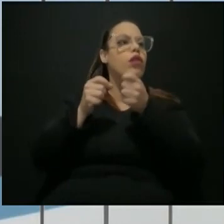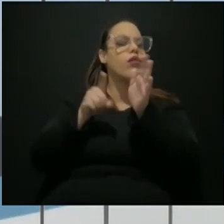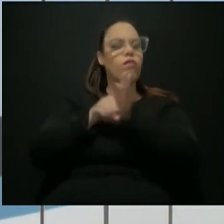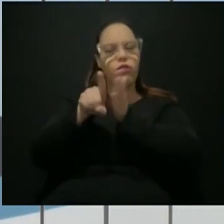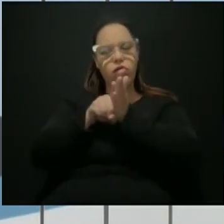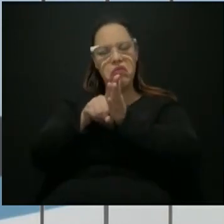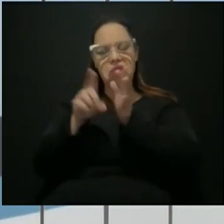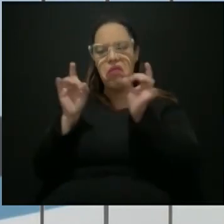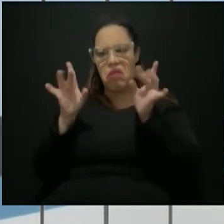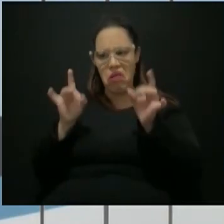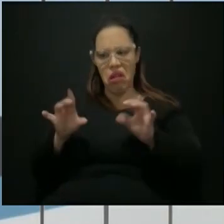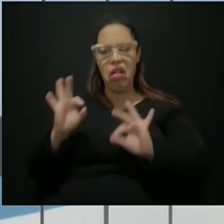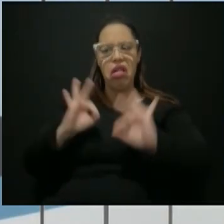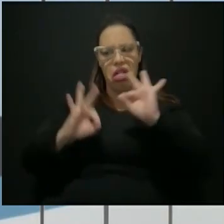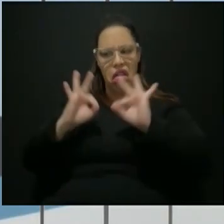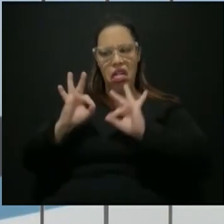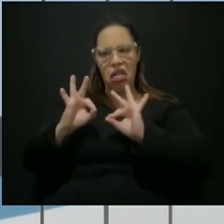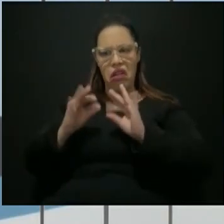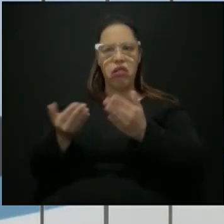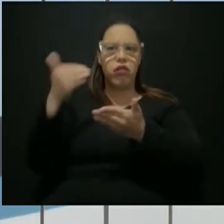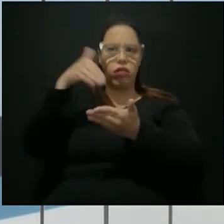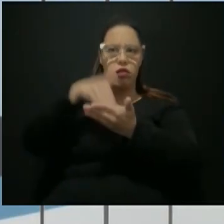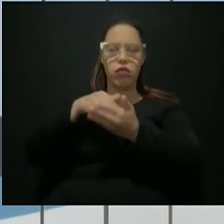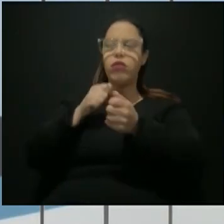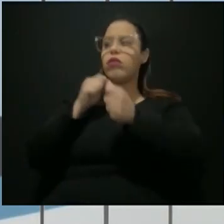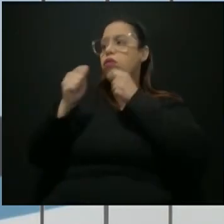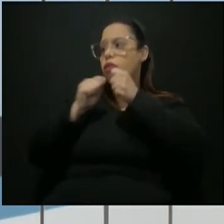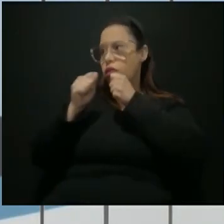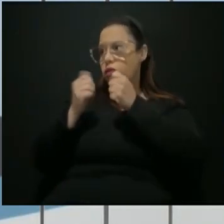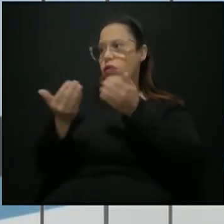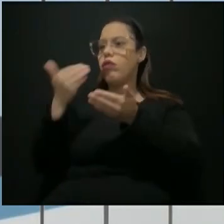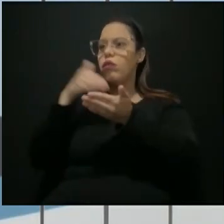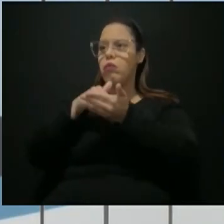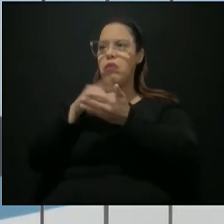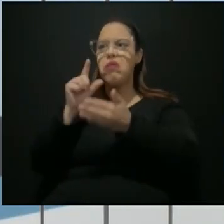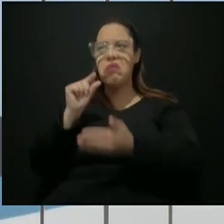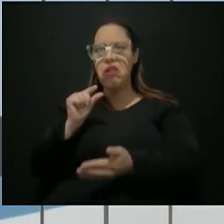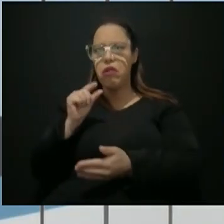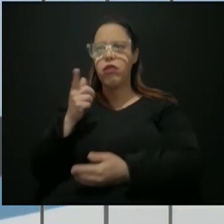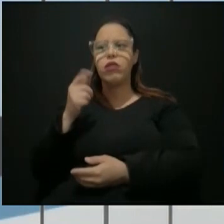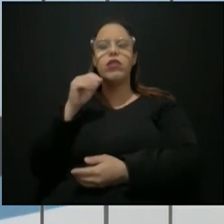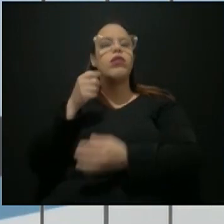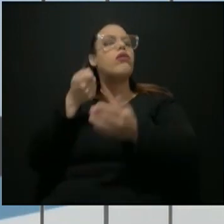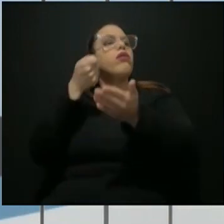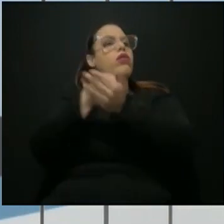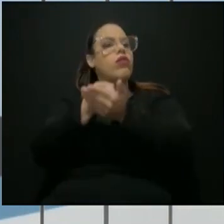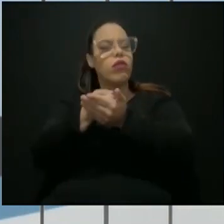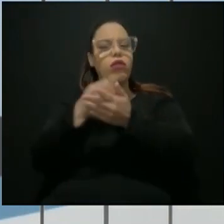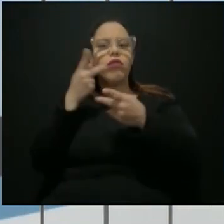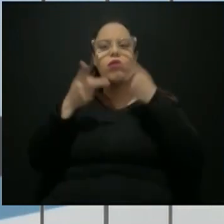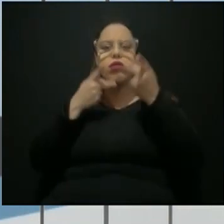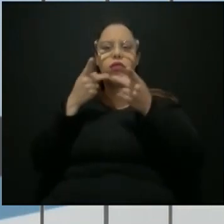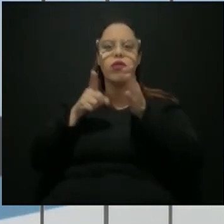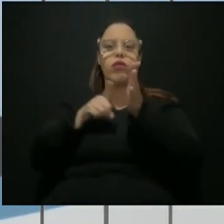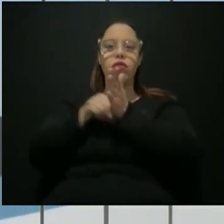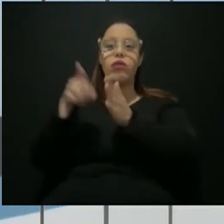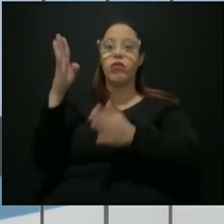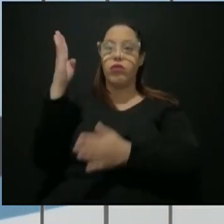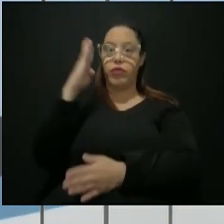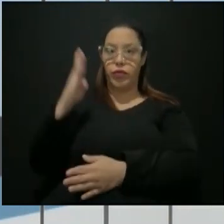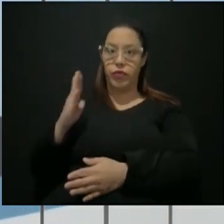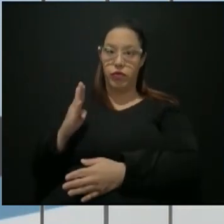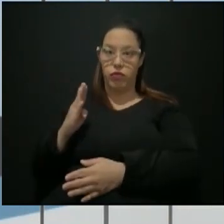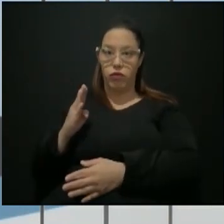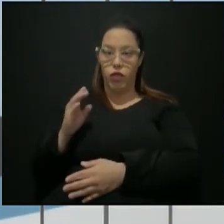técnico, talvez não caiba aqui na entrevista trazer pormenores, mas eu mensurei, a gente tem um estudo no Brasil chamado Estudo Longitudinal